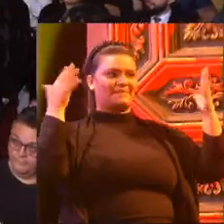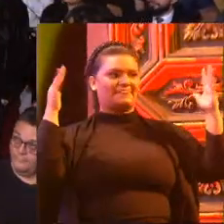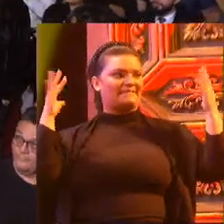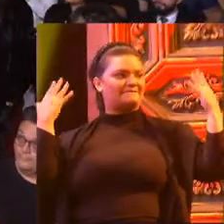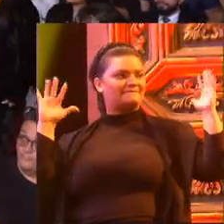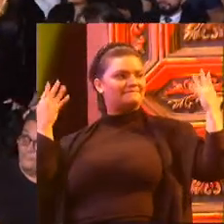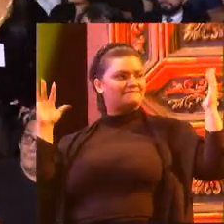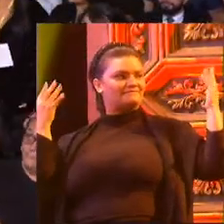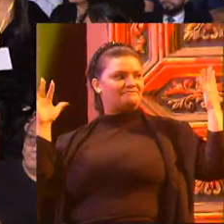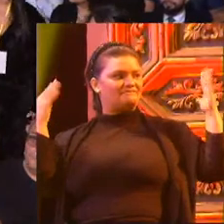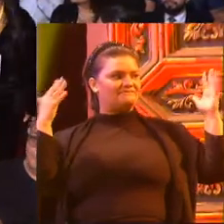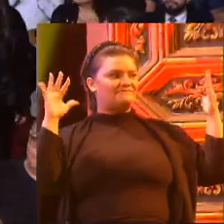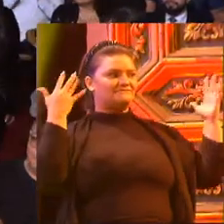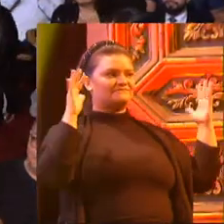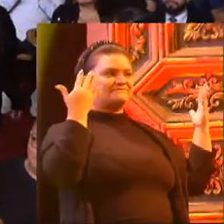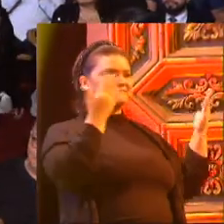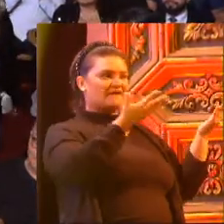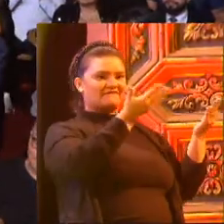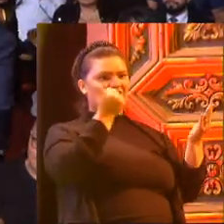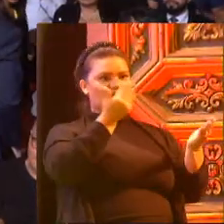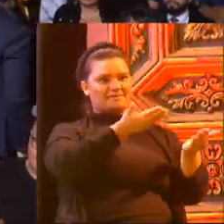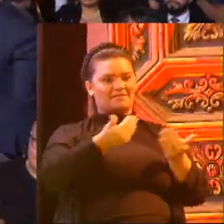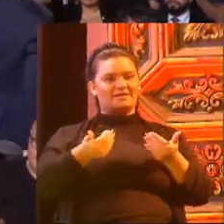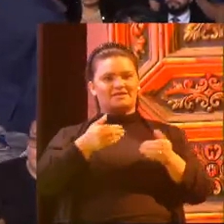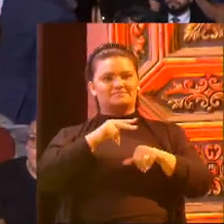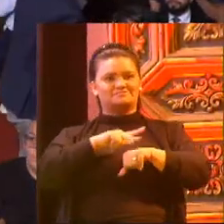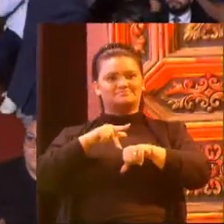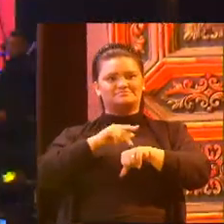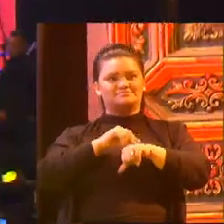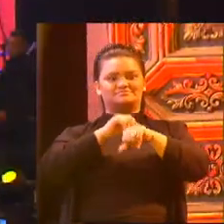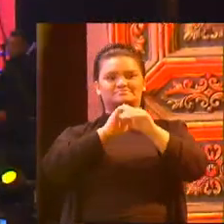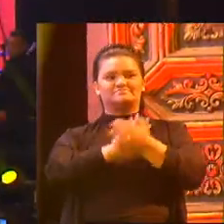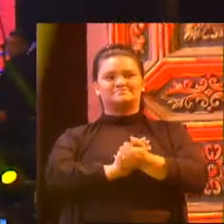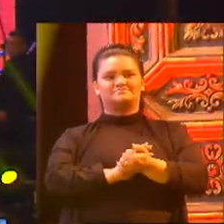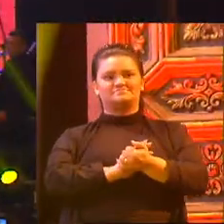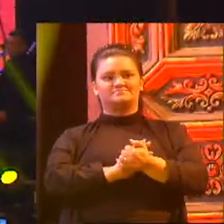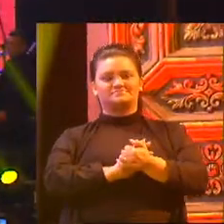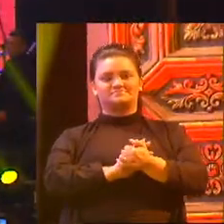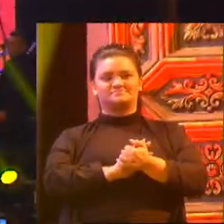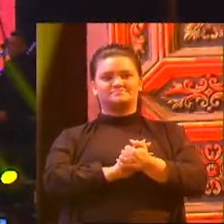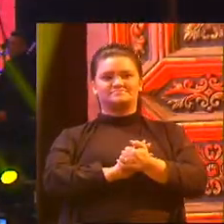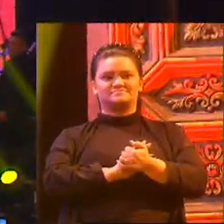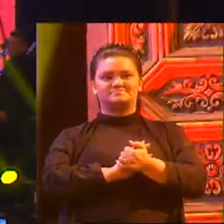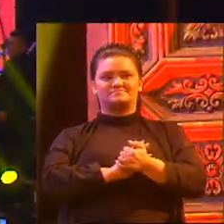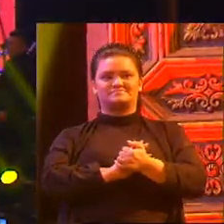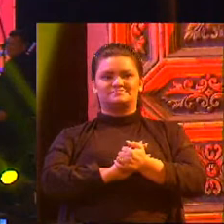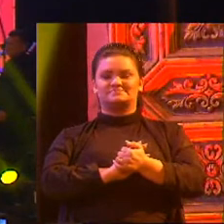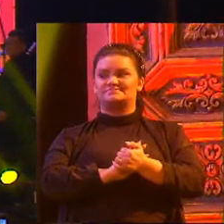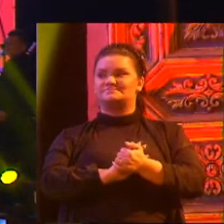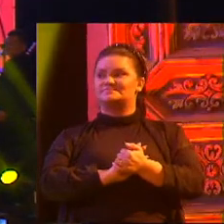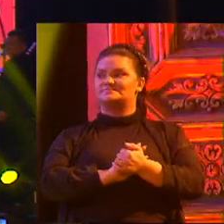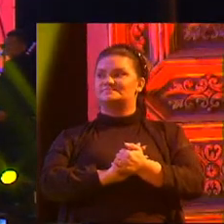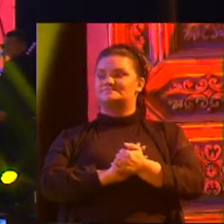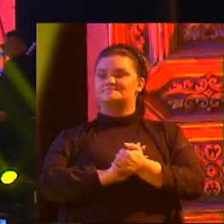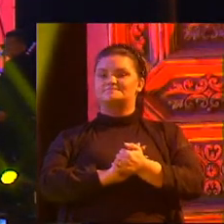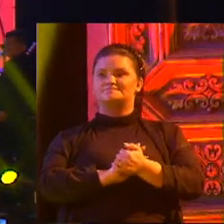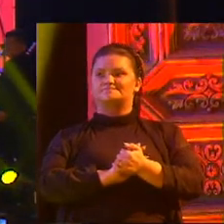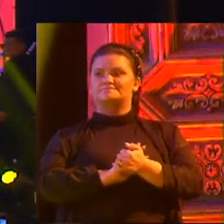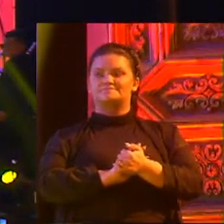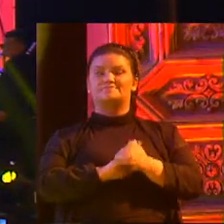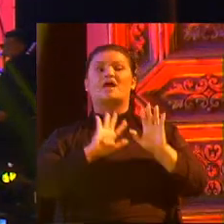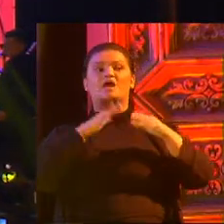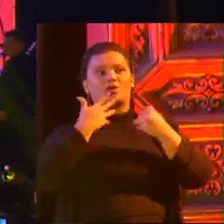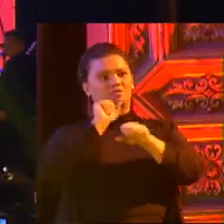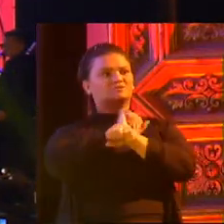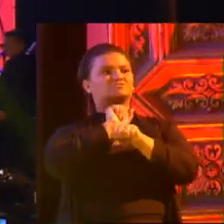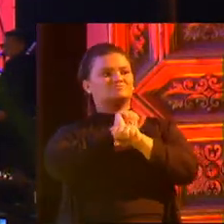Chegue aqui, Aquino, para receber seu prêmio. Aqui representado pelo seu manager, Marcel Arede. Enquanto isso,